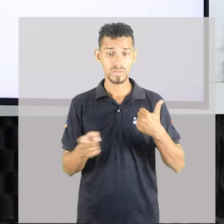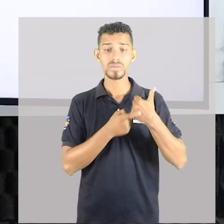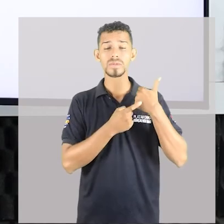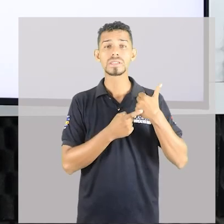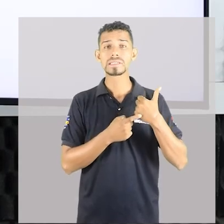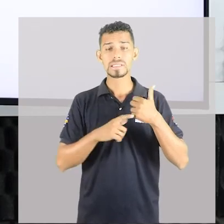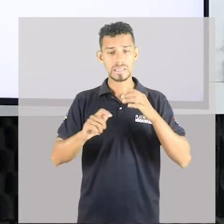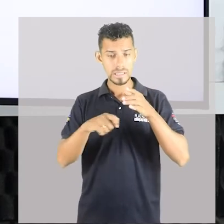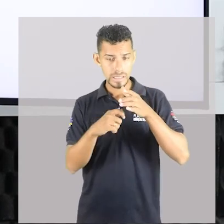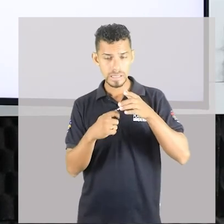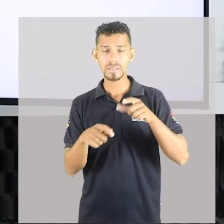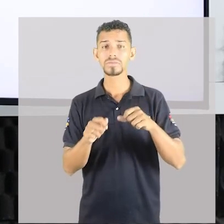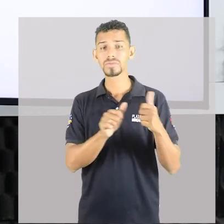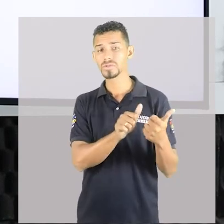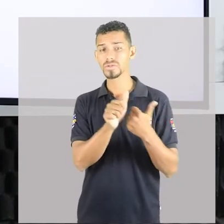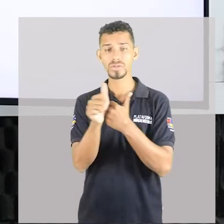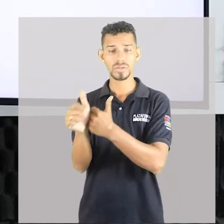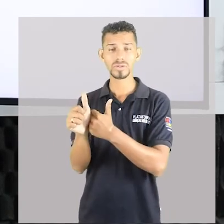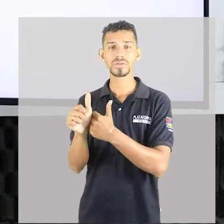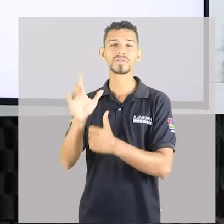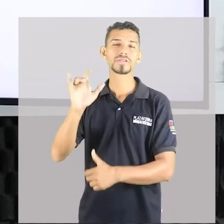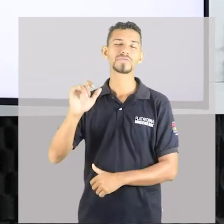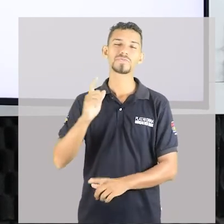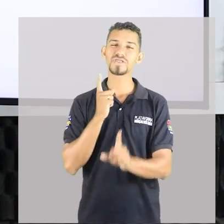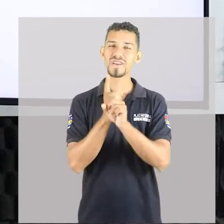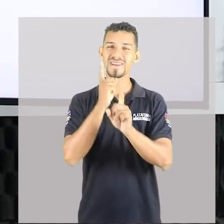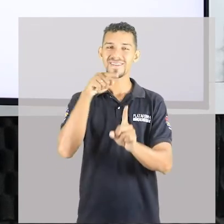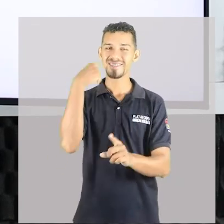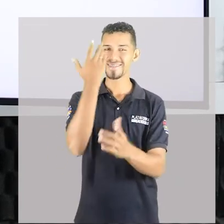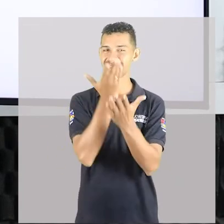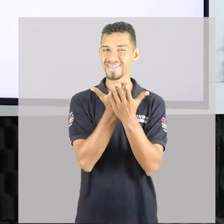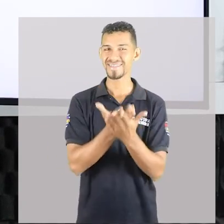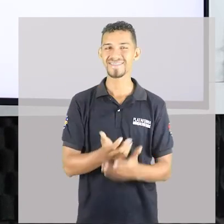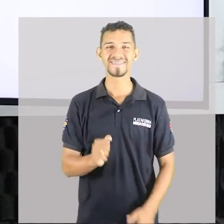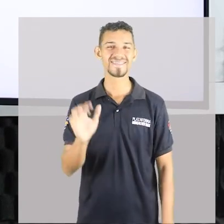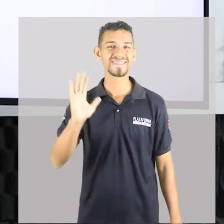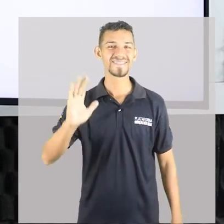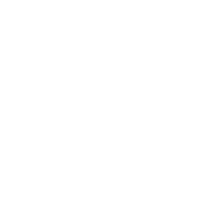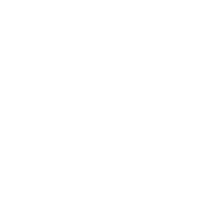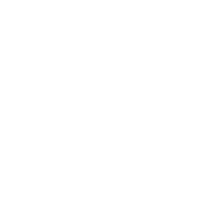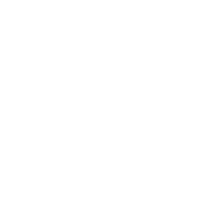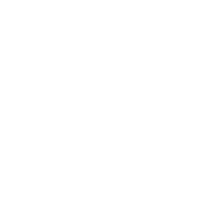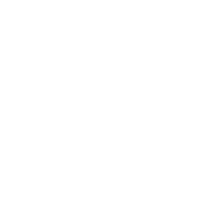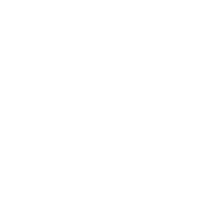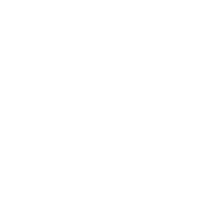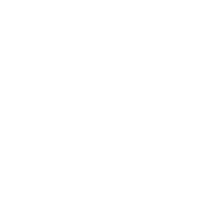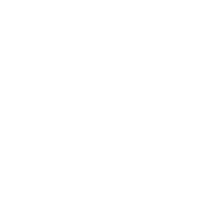para as notificações, seguir também o nosso canal e nós nos vemos até a nossa próxima aula. Até mais!